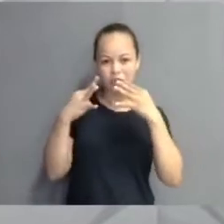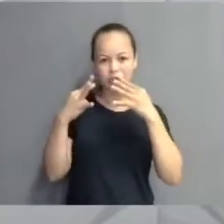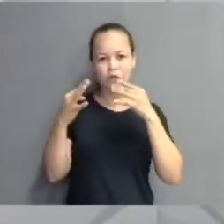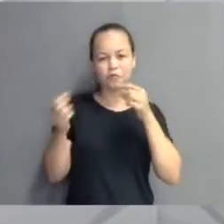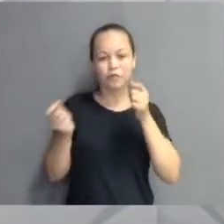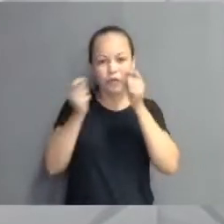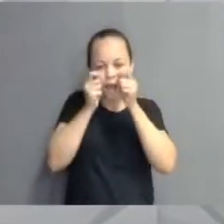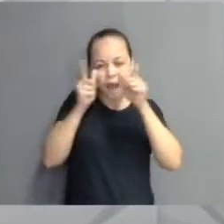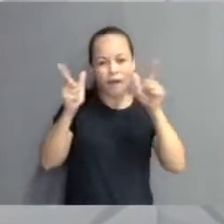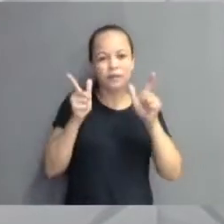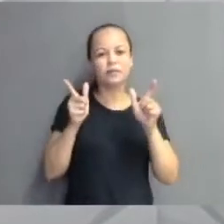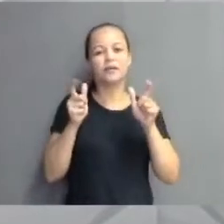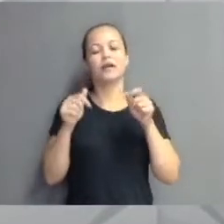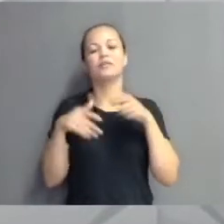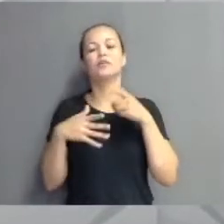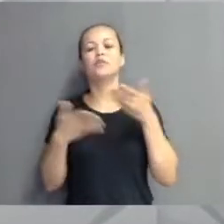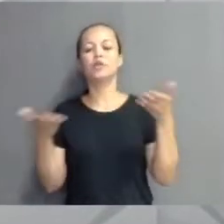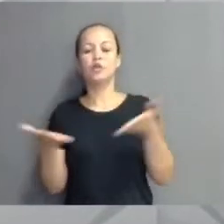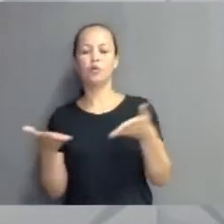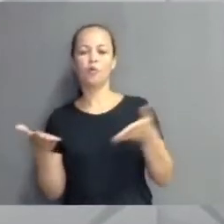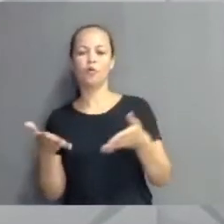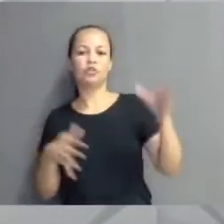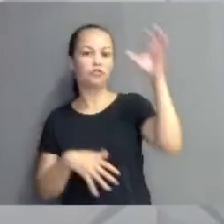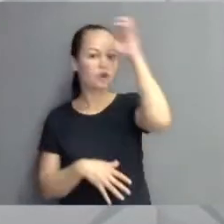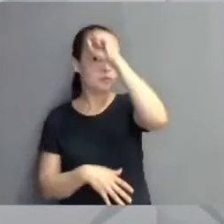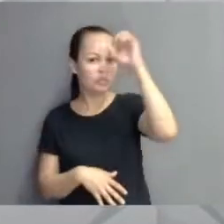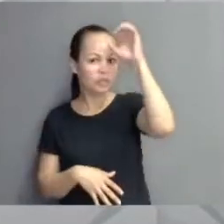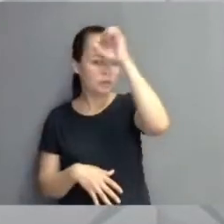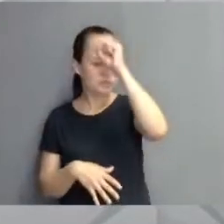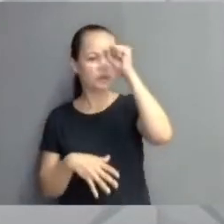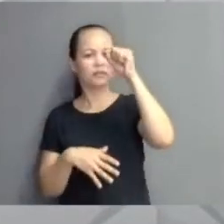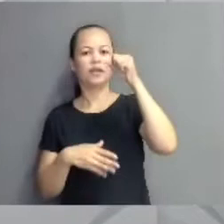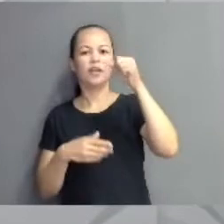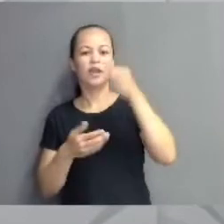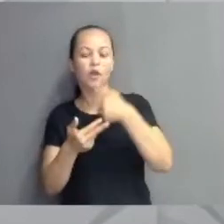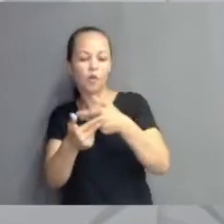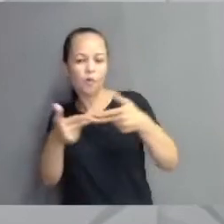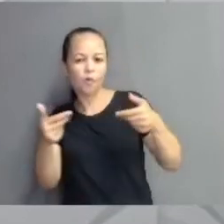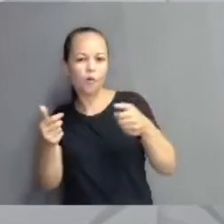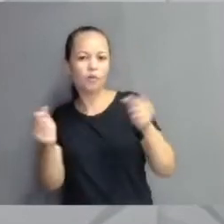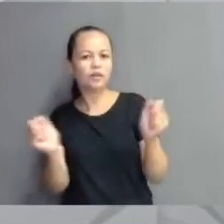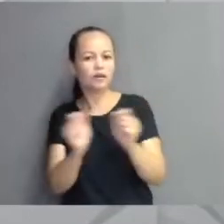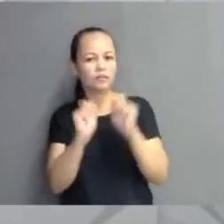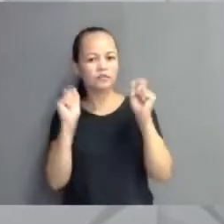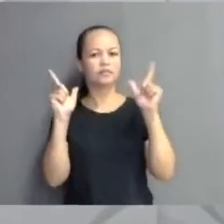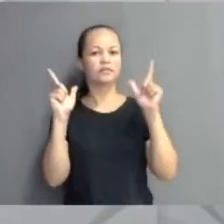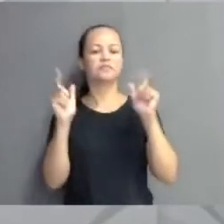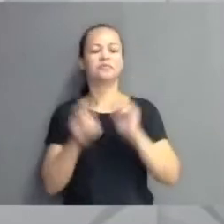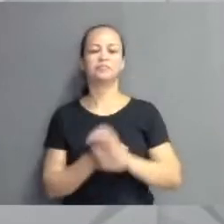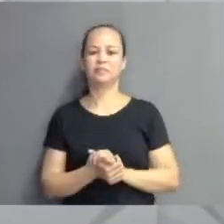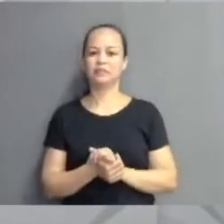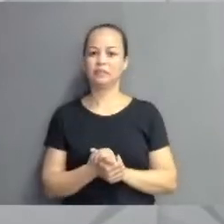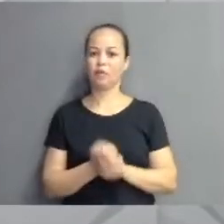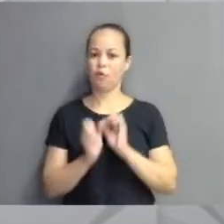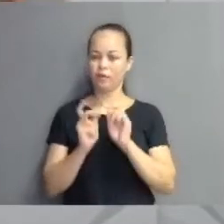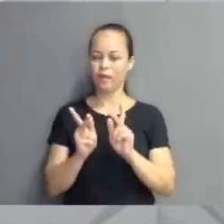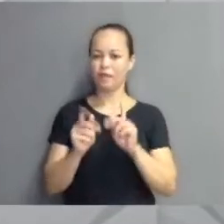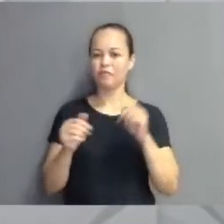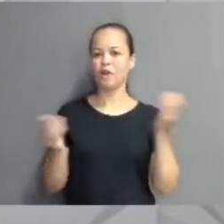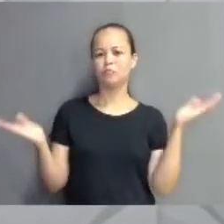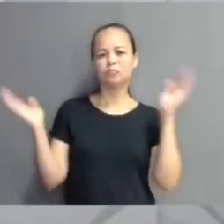ligadinho que hoje nós vamos aprender coisas incríveis Ok então vamos lá vamos